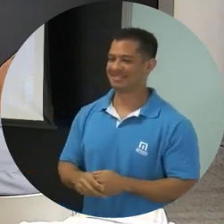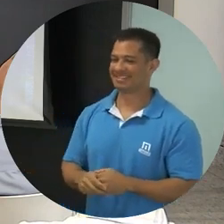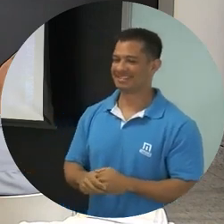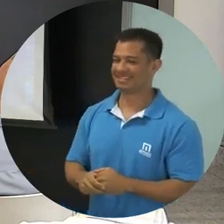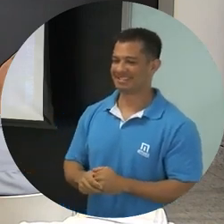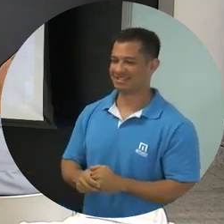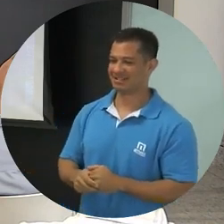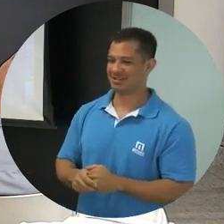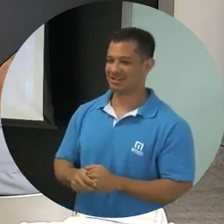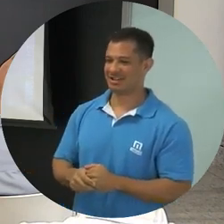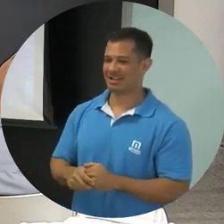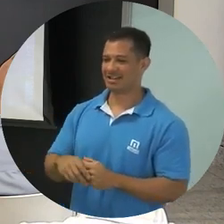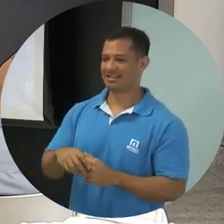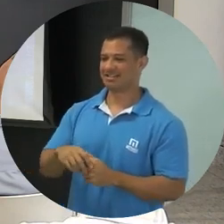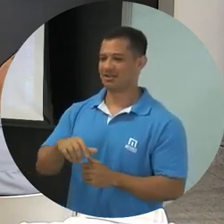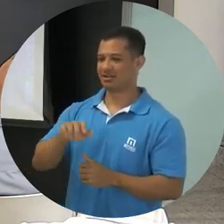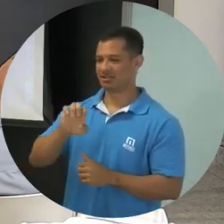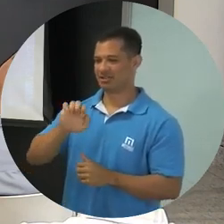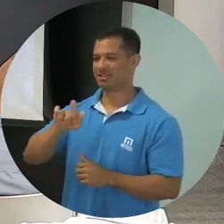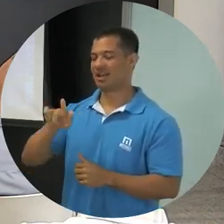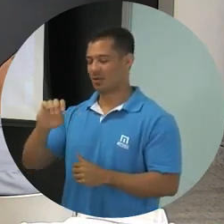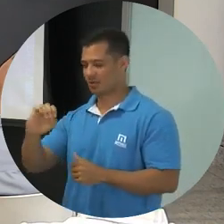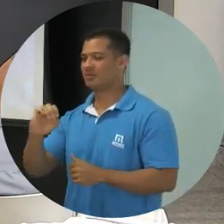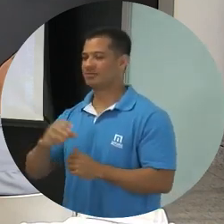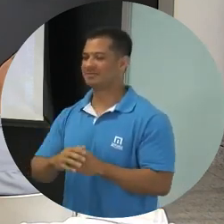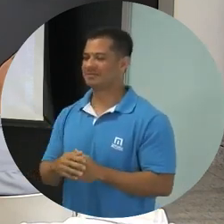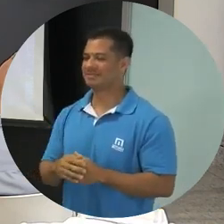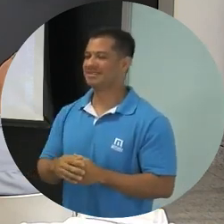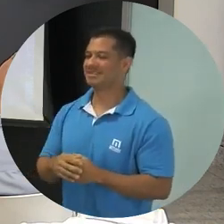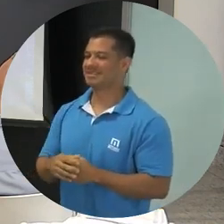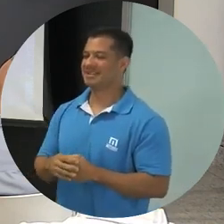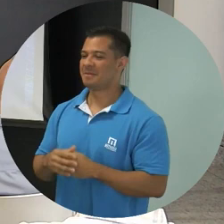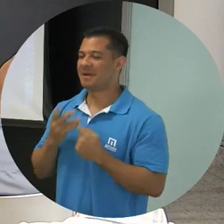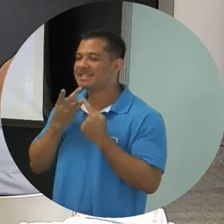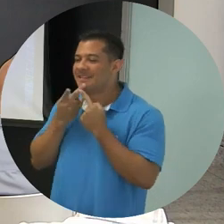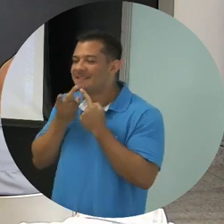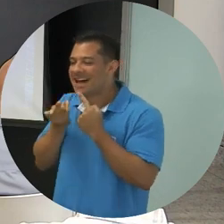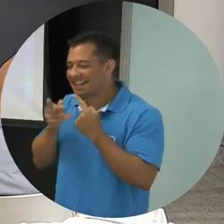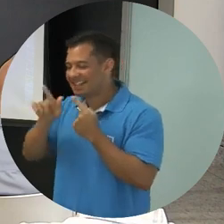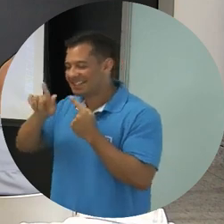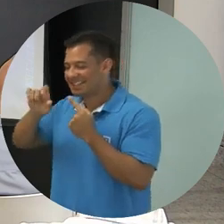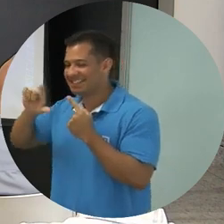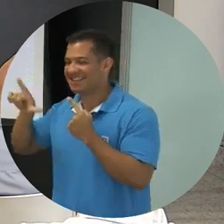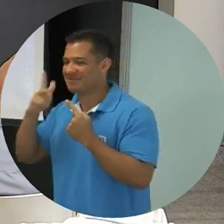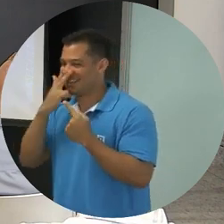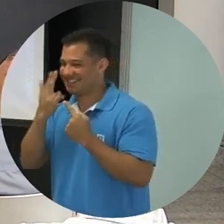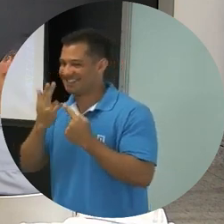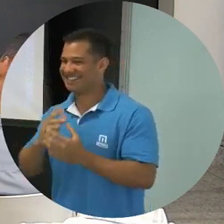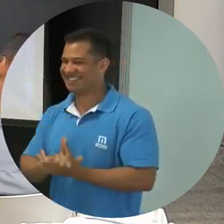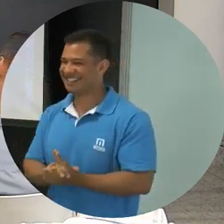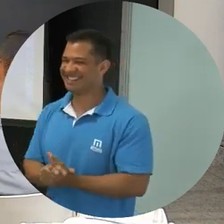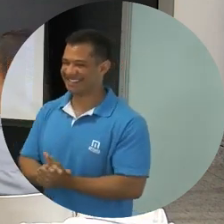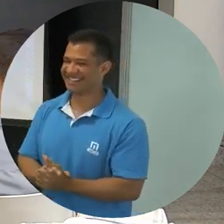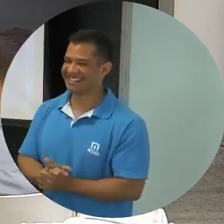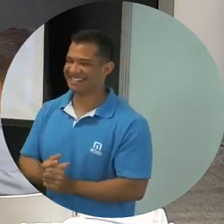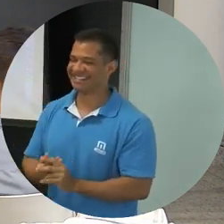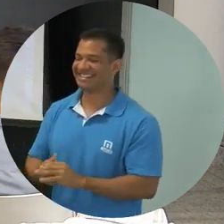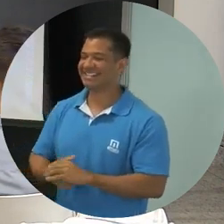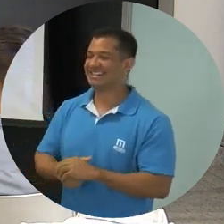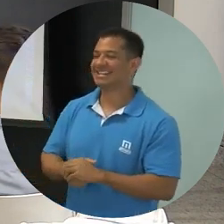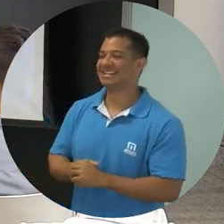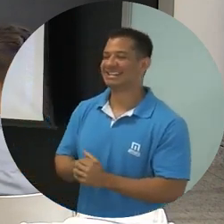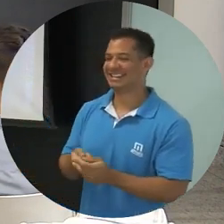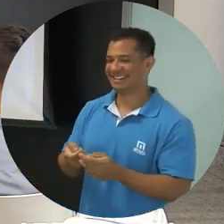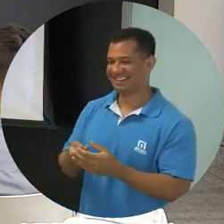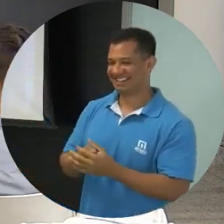mercado ou de indústria a gente pode fazer, qual o próximo passo, né? Isso, a empresa, sendo quem veio ontem,